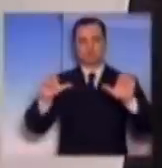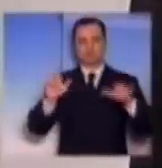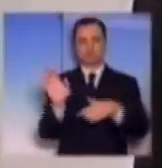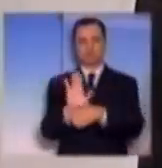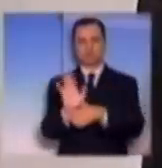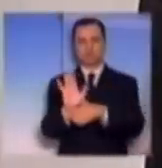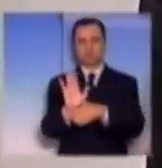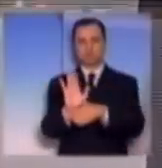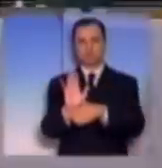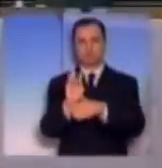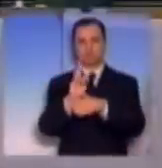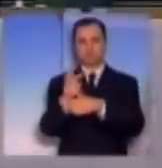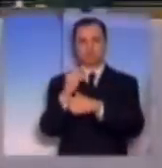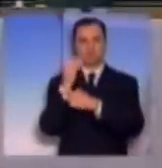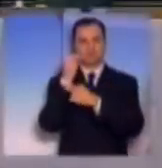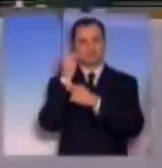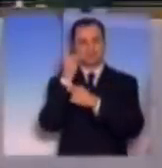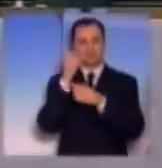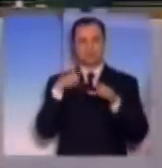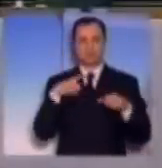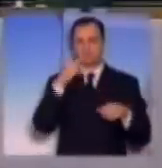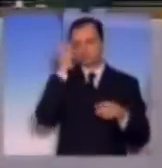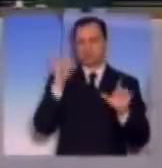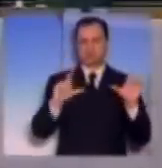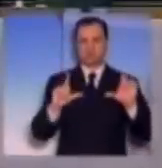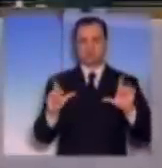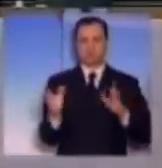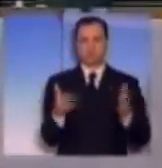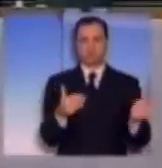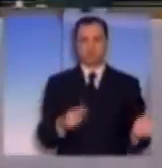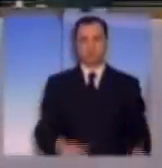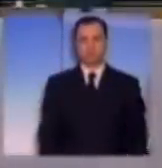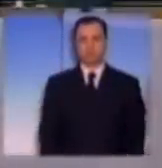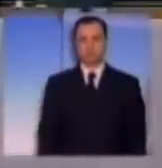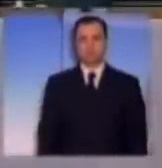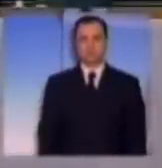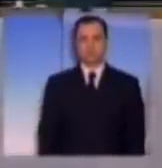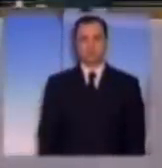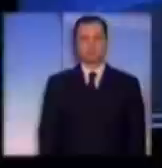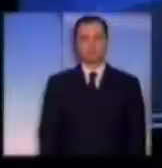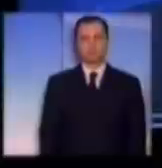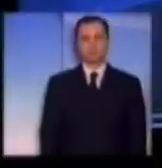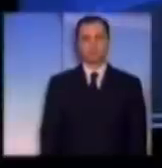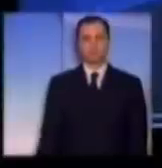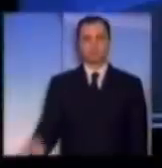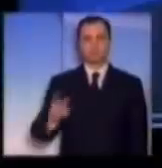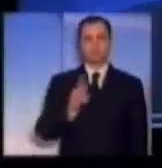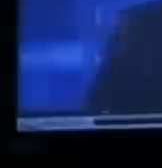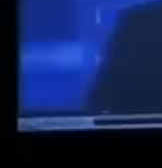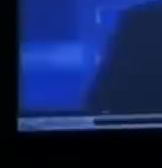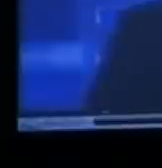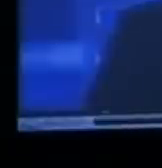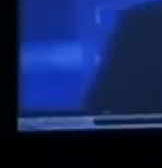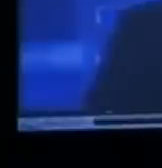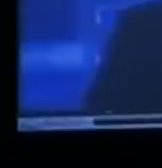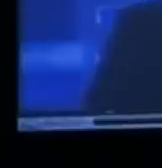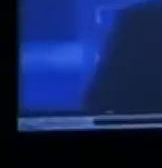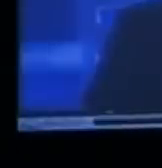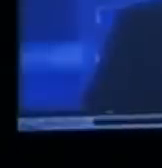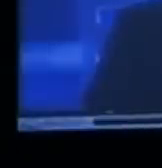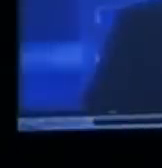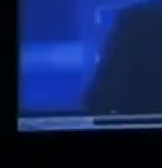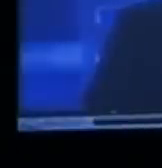pequeno vídeo para os deputados e para os telespectadores. Pequenos incidentes. Os professores foram às ruas e fizeram